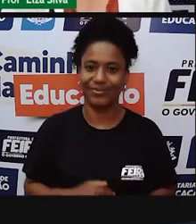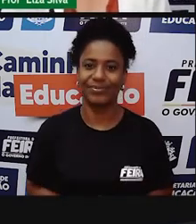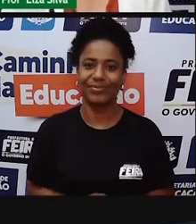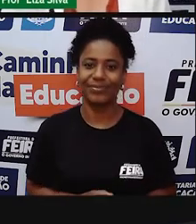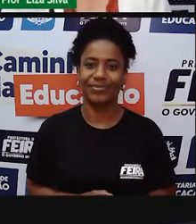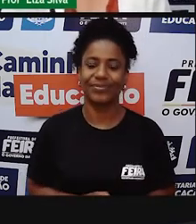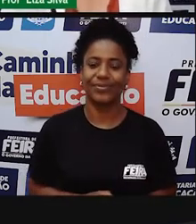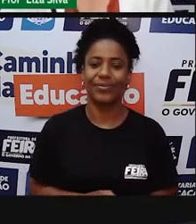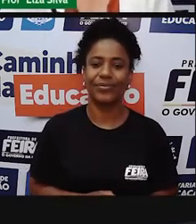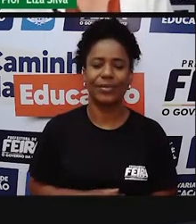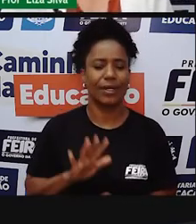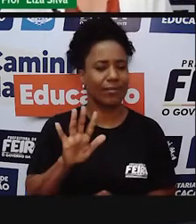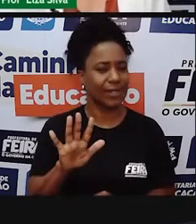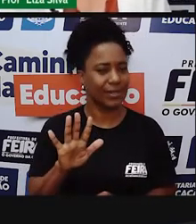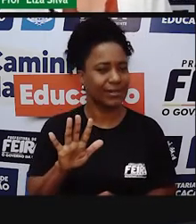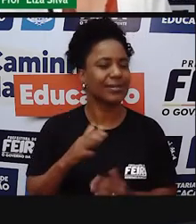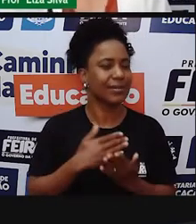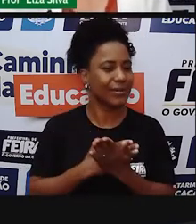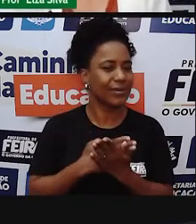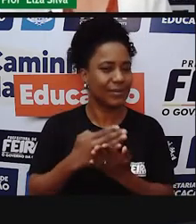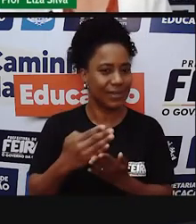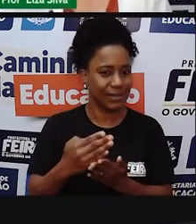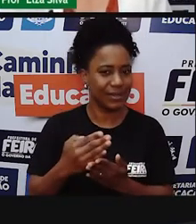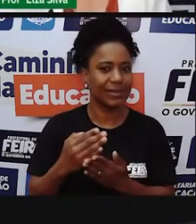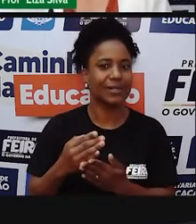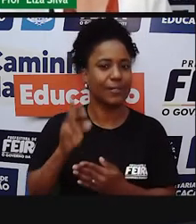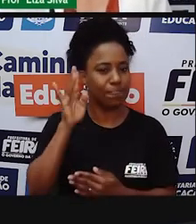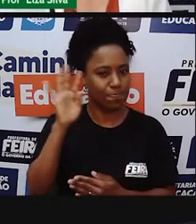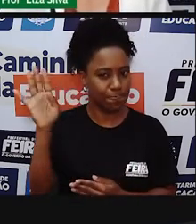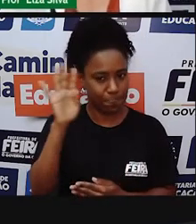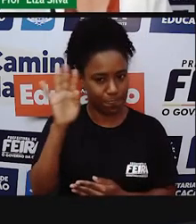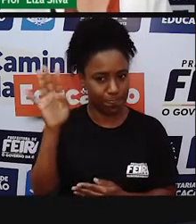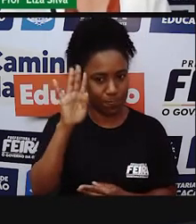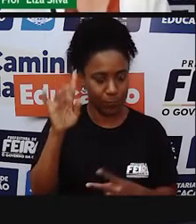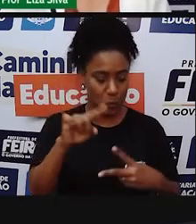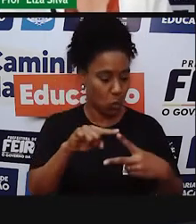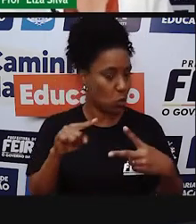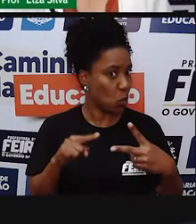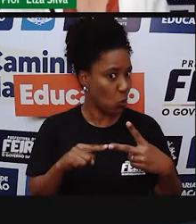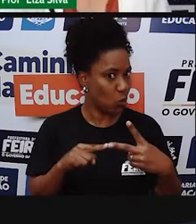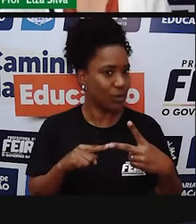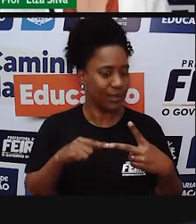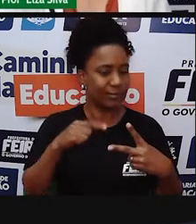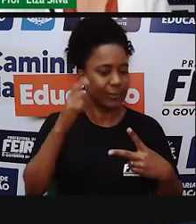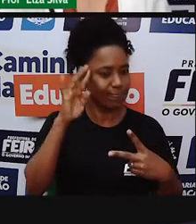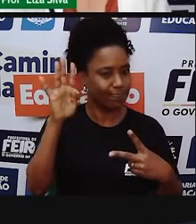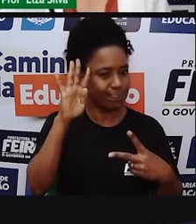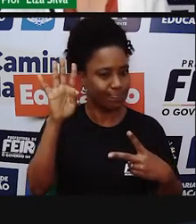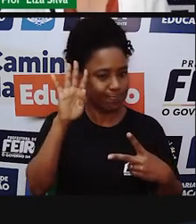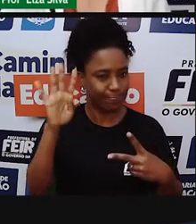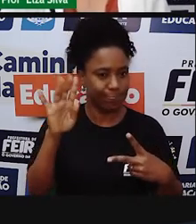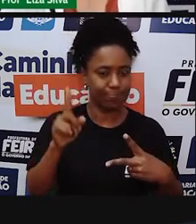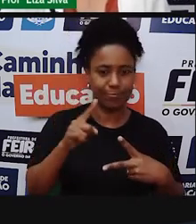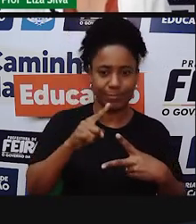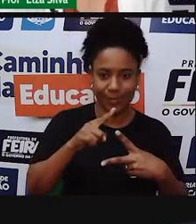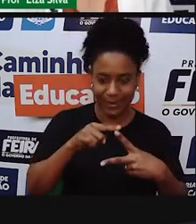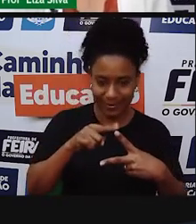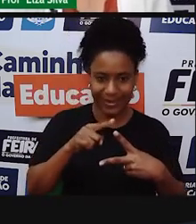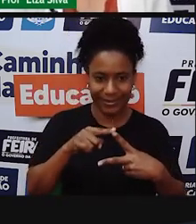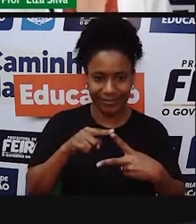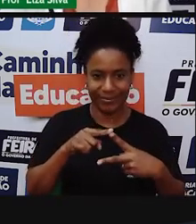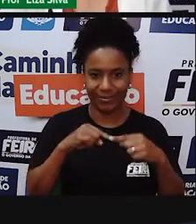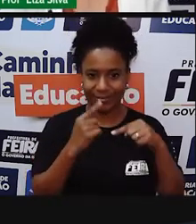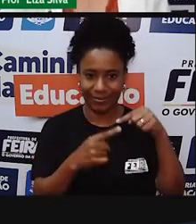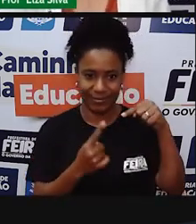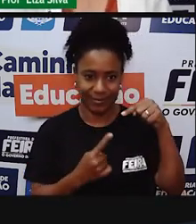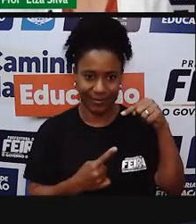Para começarmos o nosso debate de hoje, é importante primeiro registrarmos em nosso caderno o